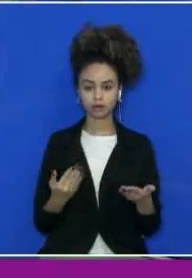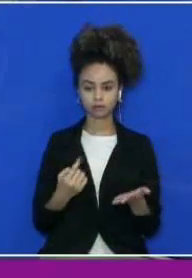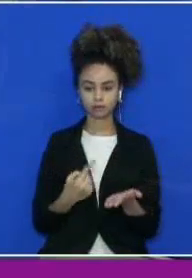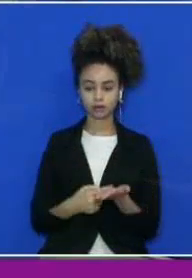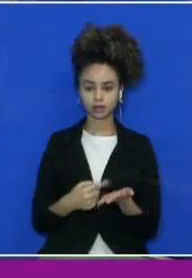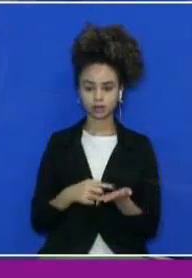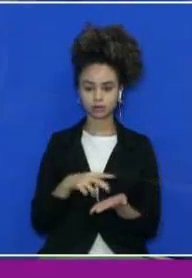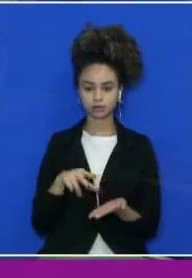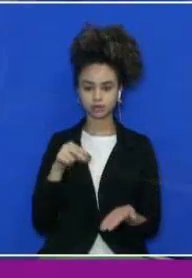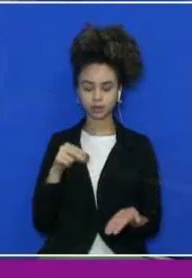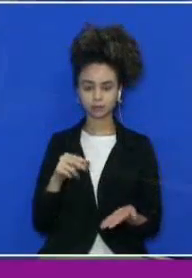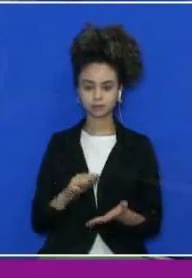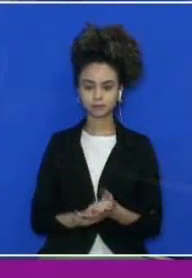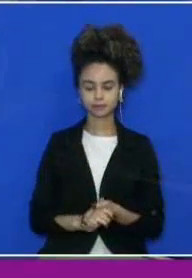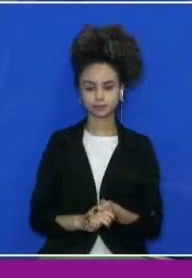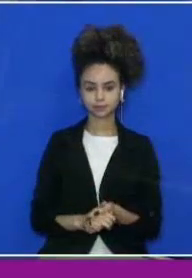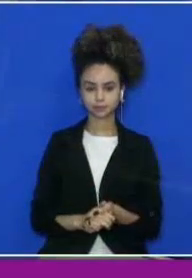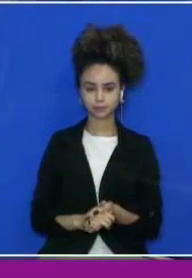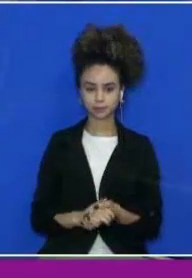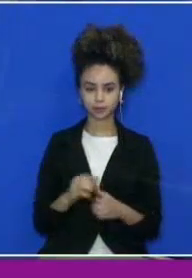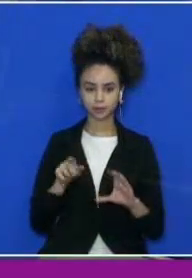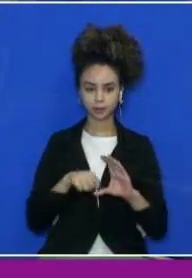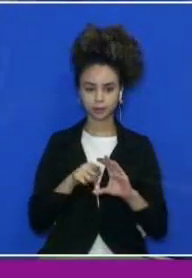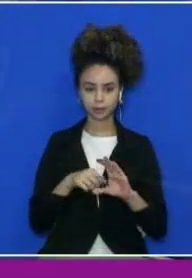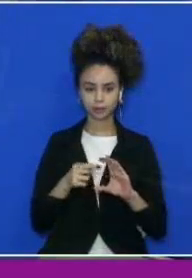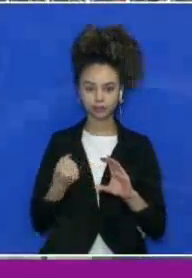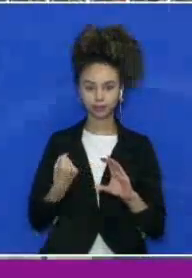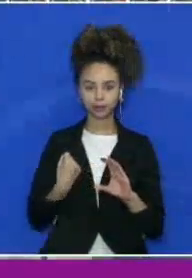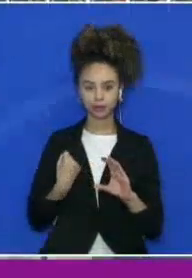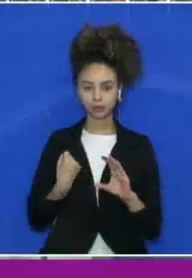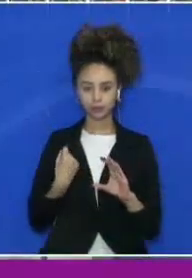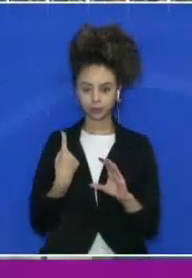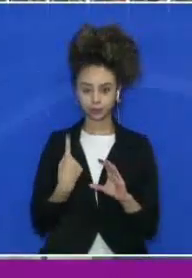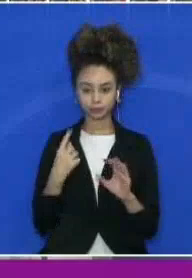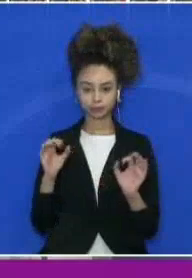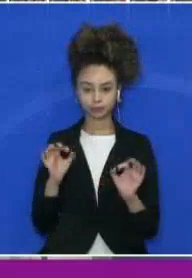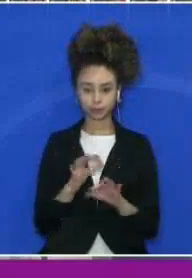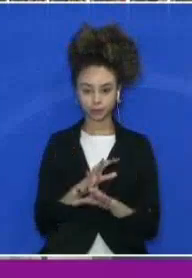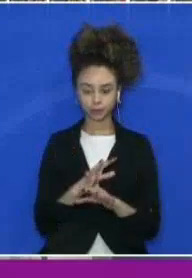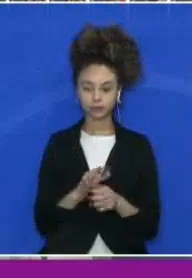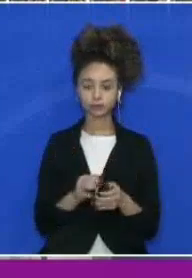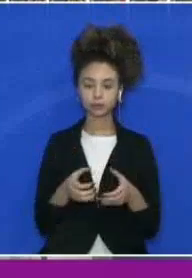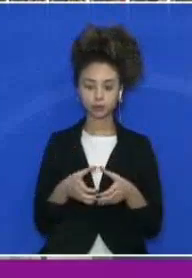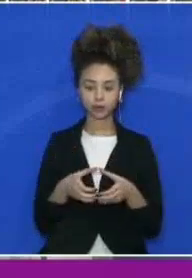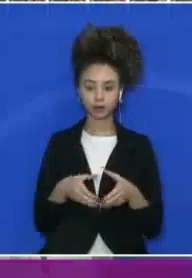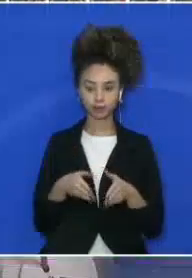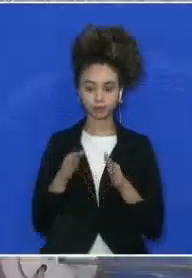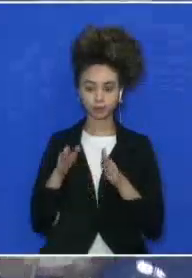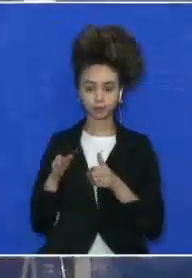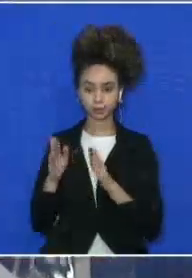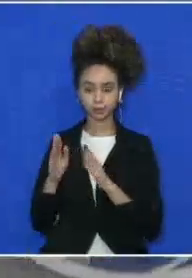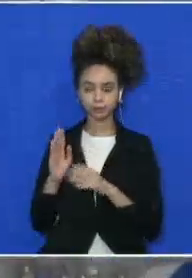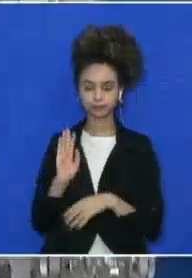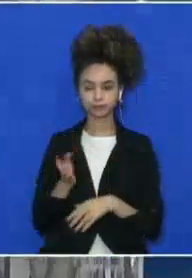Então está tudo pronto, vamos começar. Lobo número 1 preparado, bolas posicionadas.